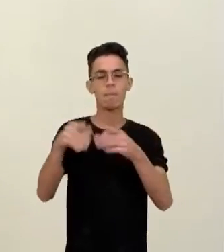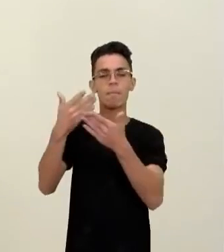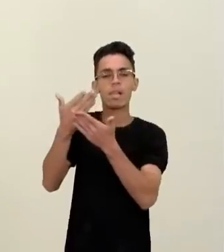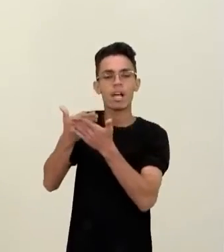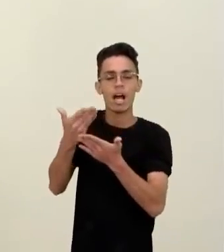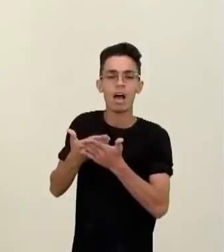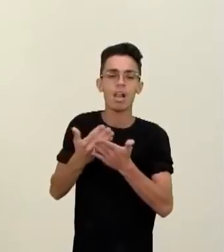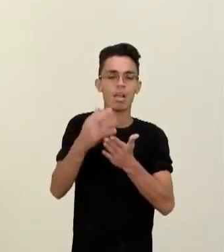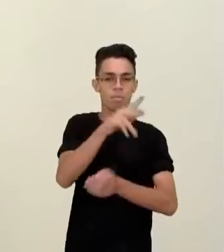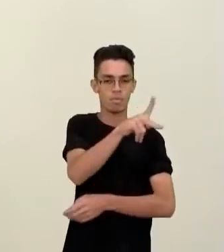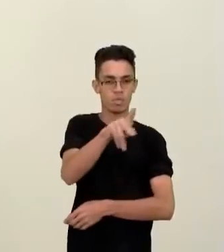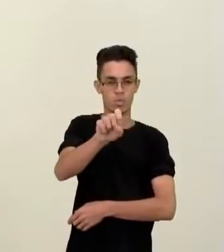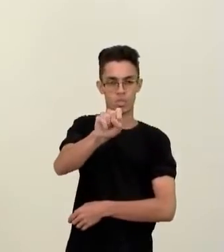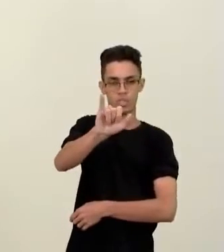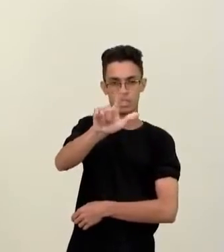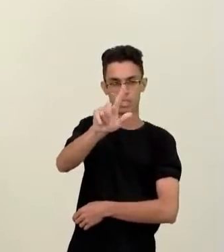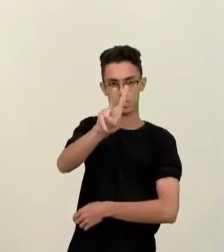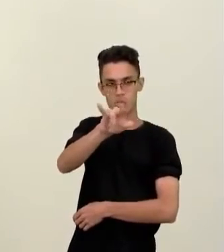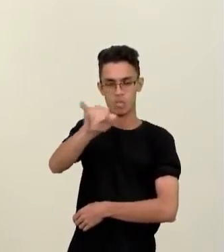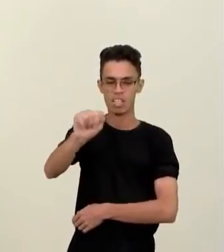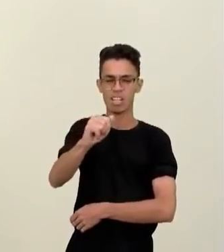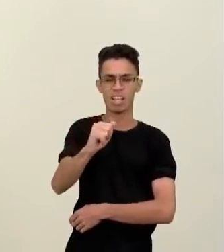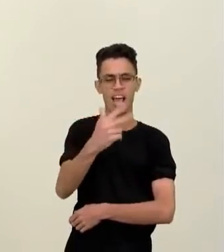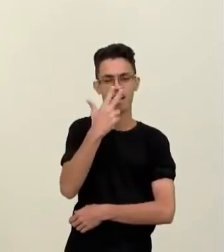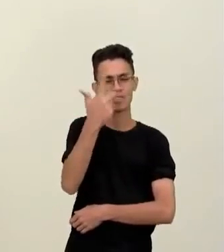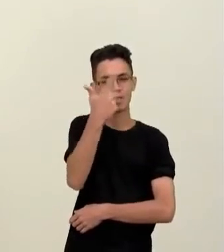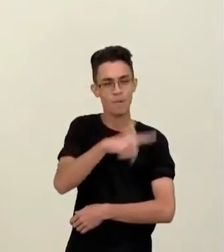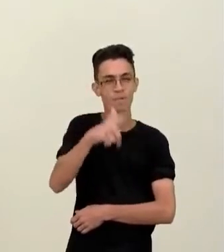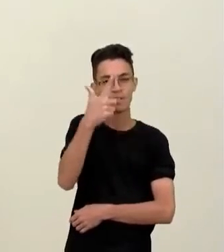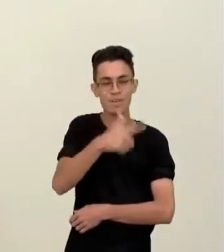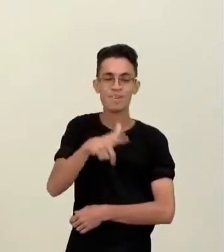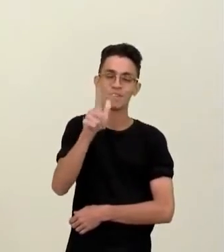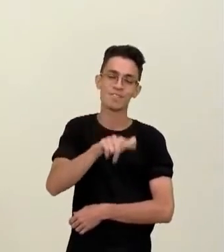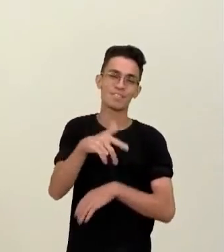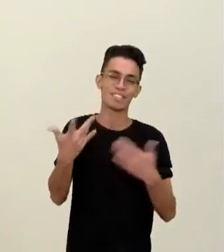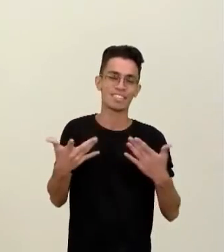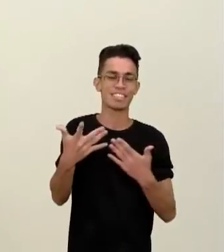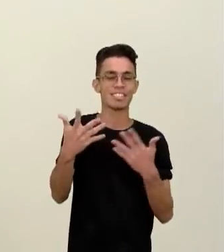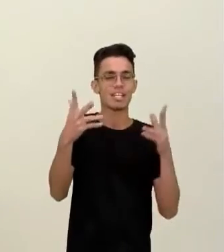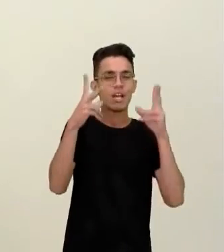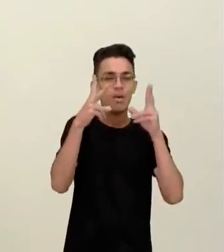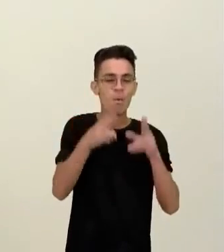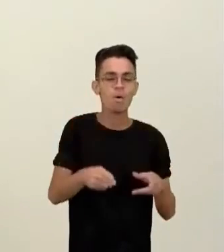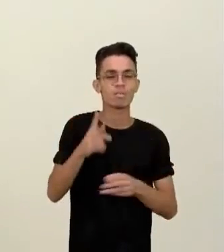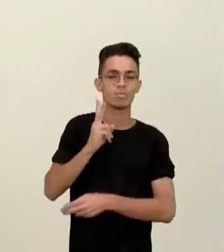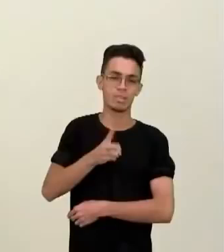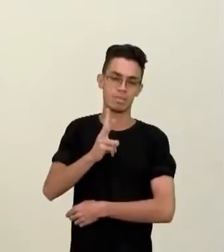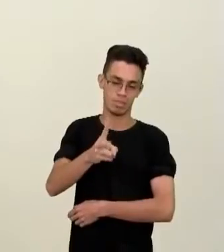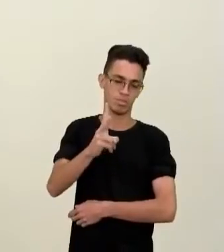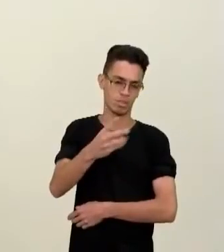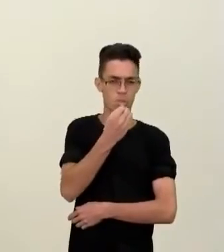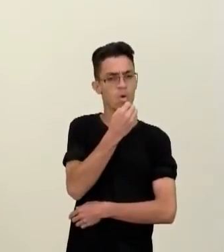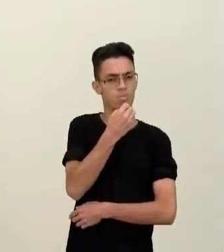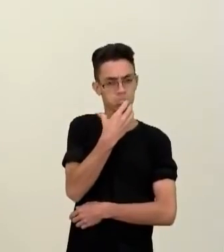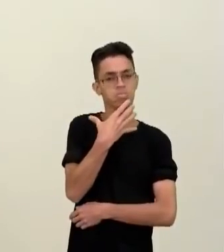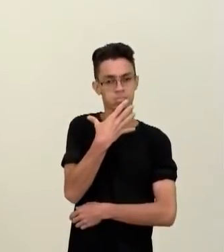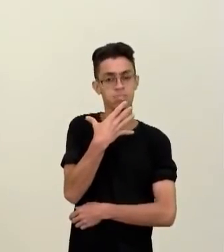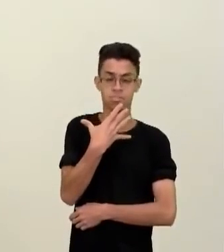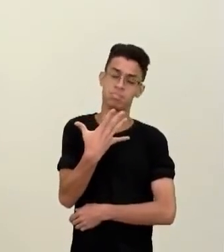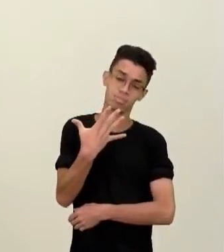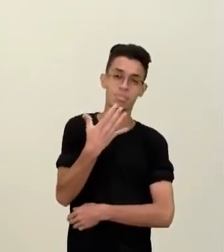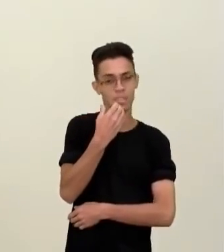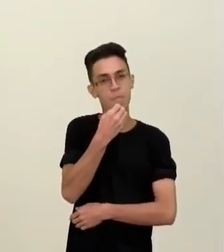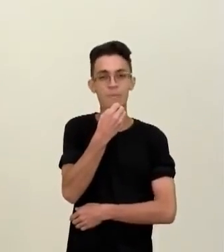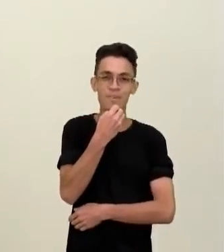professora Silvia, né? Parece aquela repetição, né? Mas estão sempre os mesmos aqui. Que é ótimo. De alguma